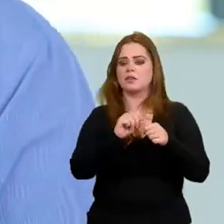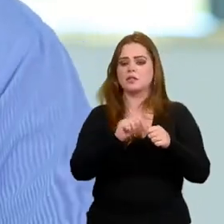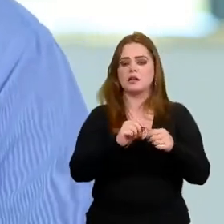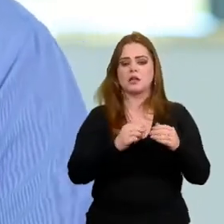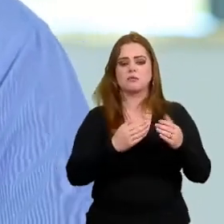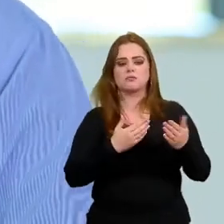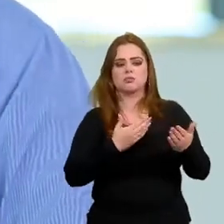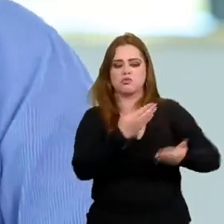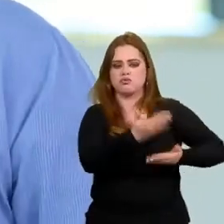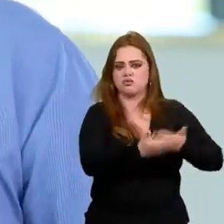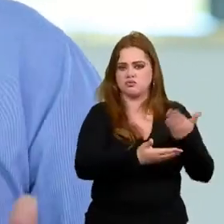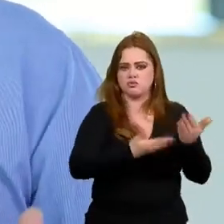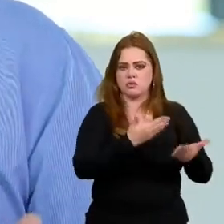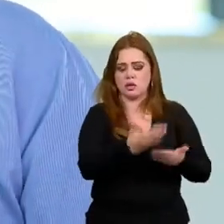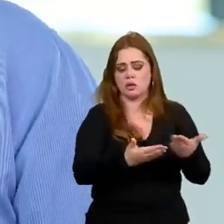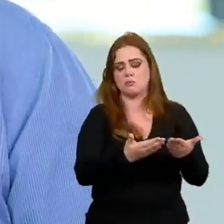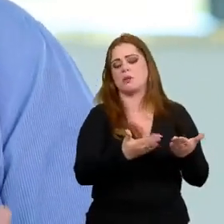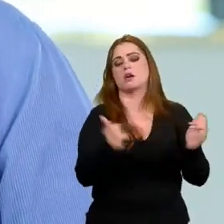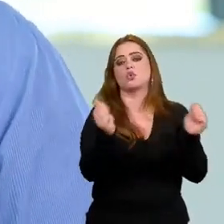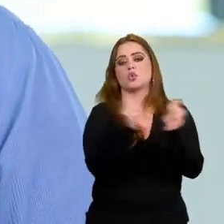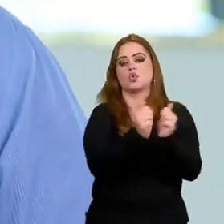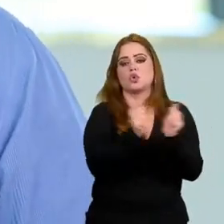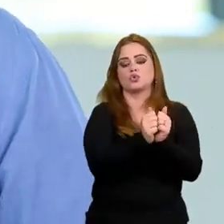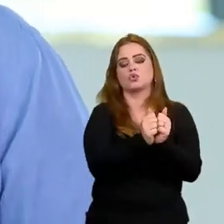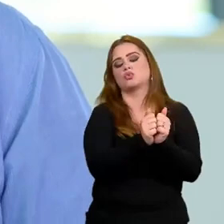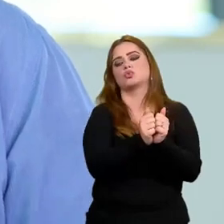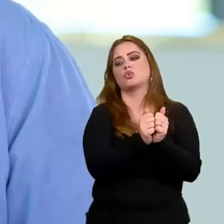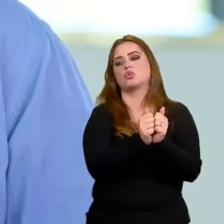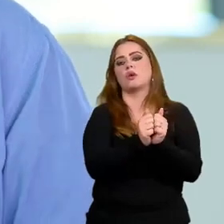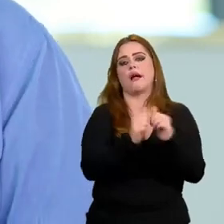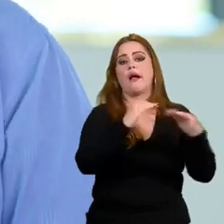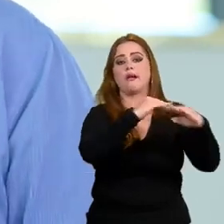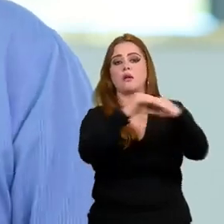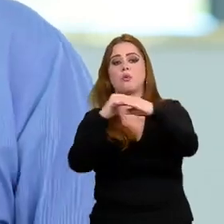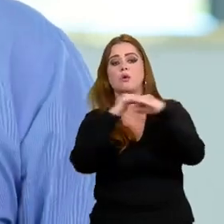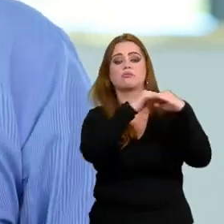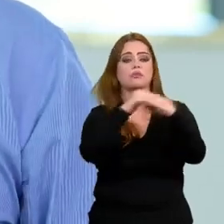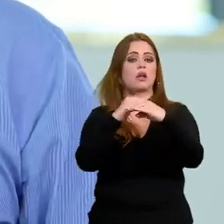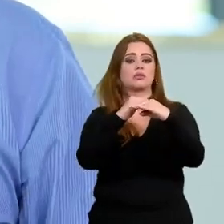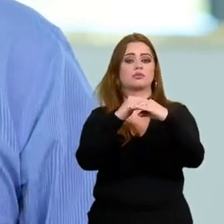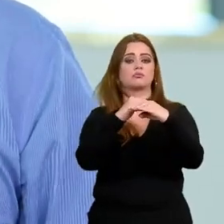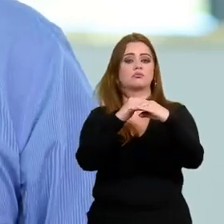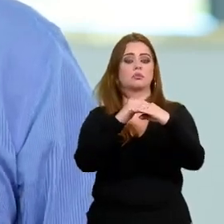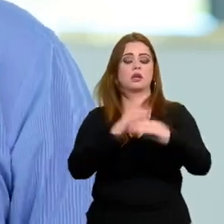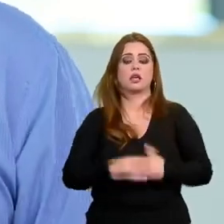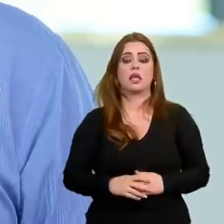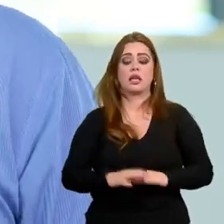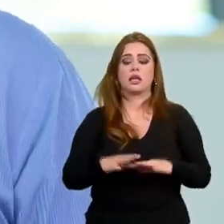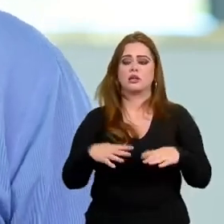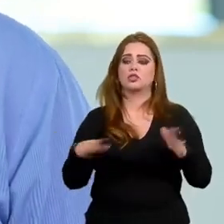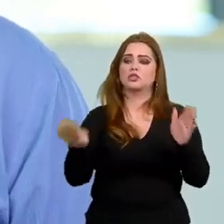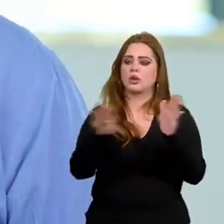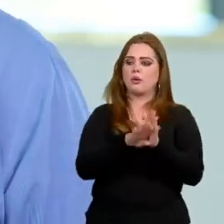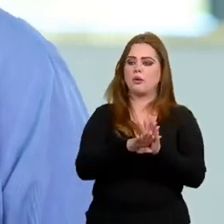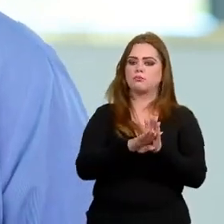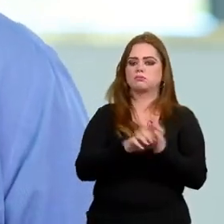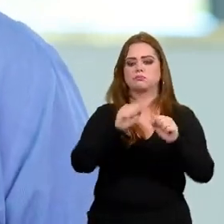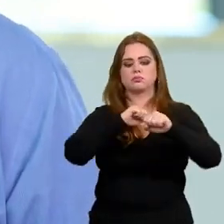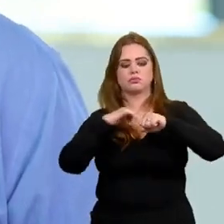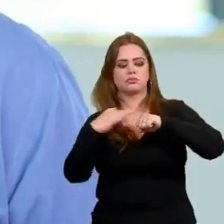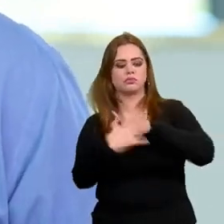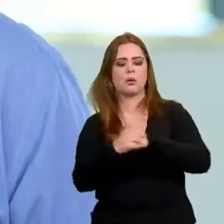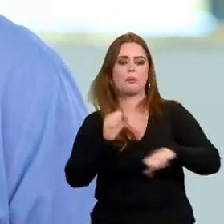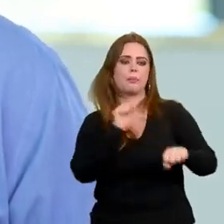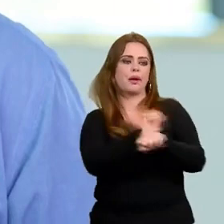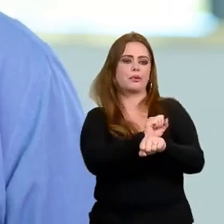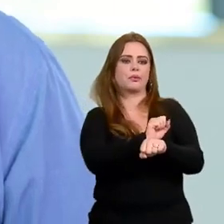Conselho Mundial de Igreja em Genebra discutir também a questão da desigualdade. Aí veio a pandemia, parou. Eu agora, quando voltei a Roma, fui falar com